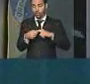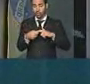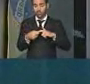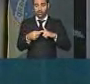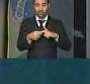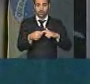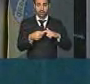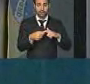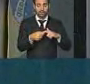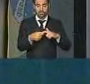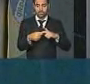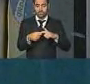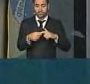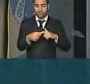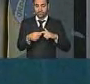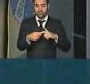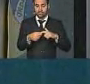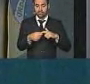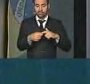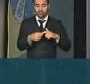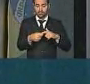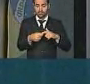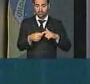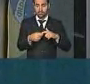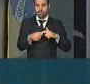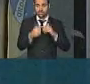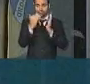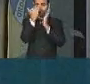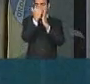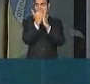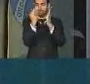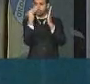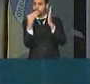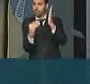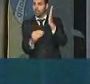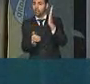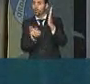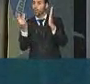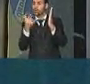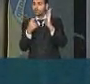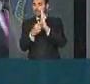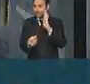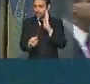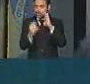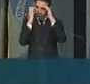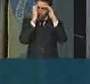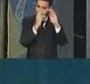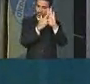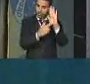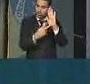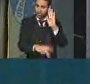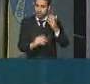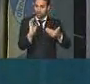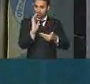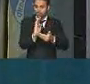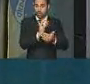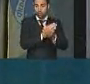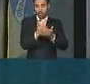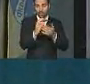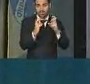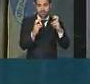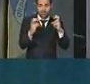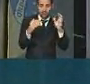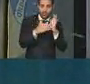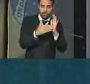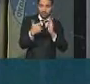tabelamento do número de destaques ao regimento da câmara que começa com 5 a 24